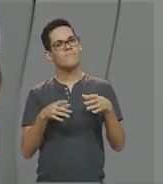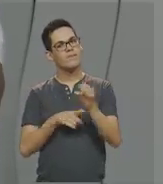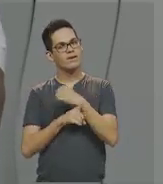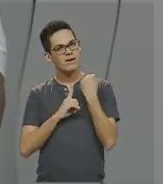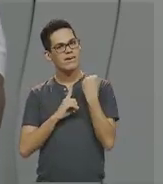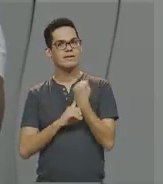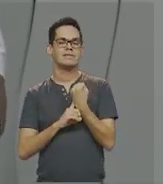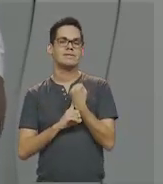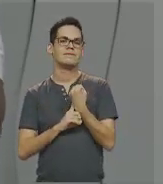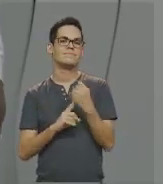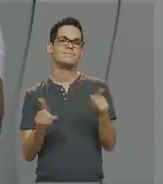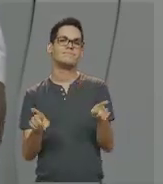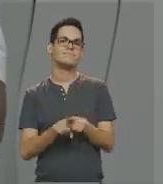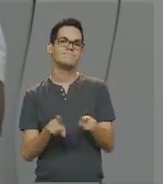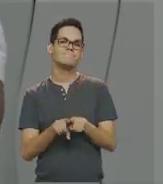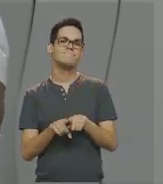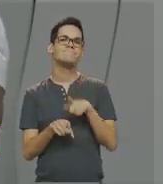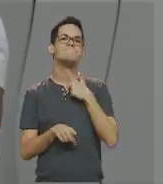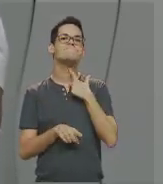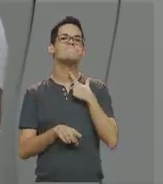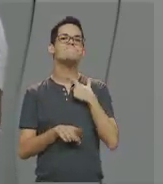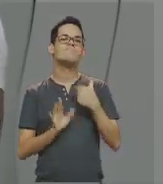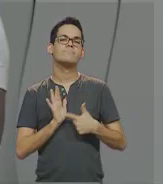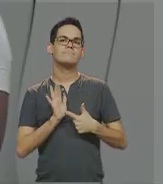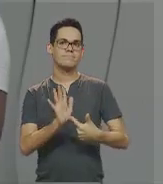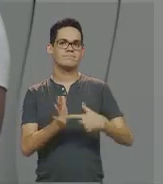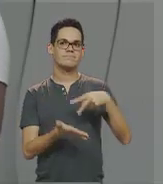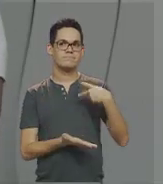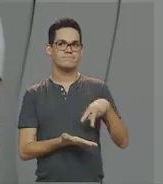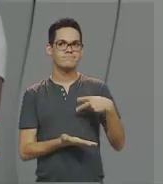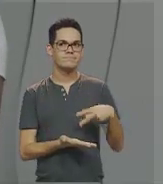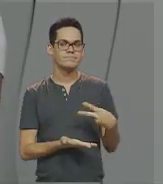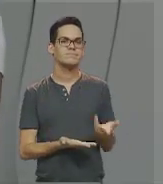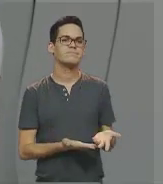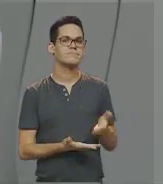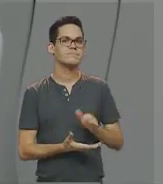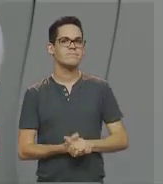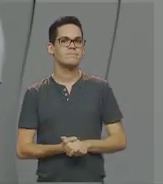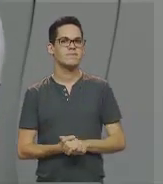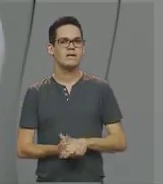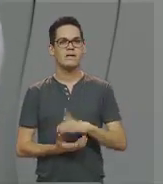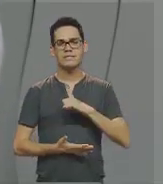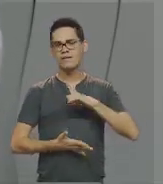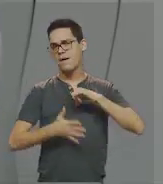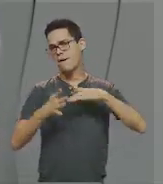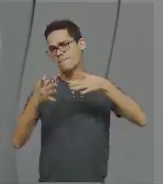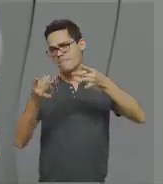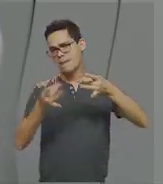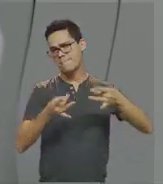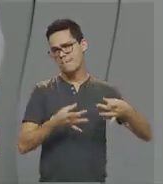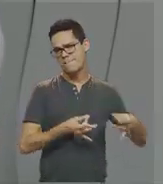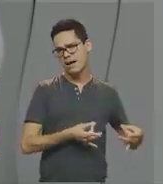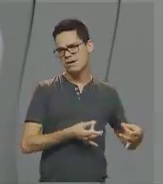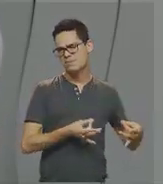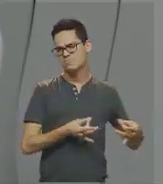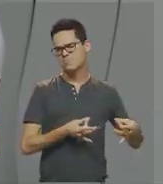com os desejos que eles queriam falar por meio daquelas danças, né? E aí tem uma série